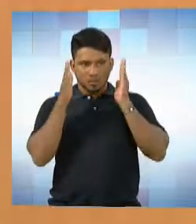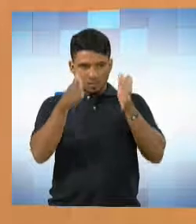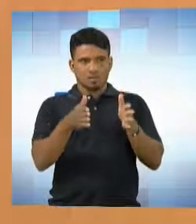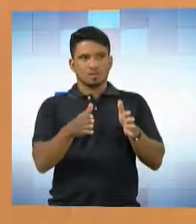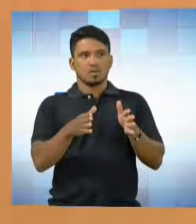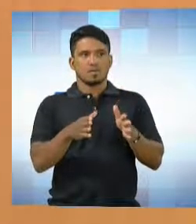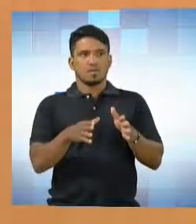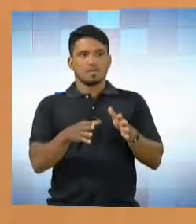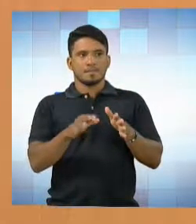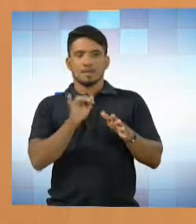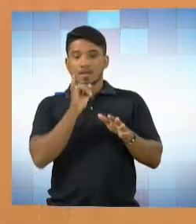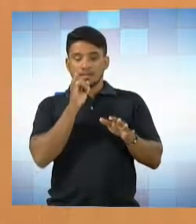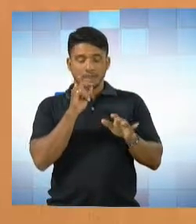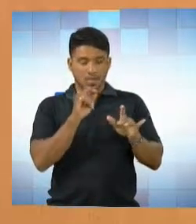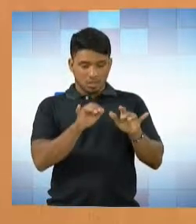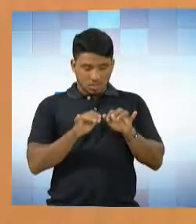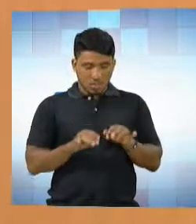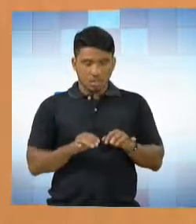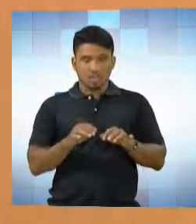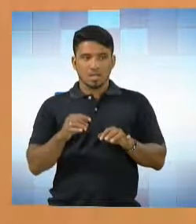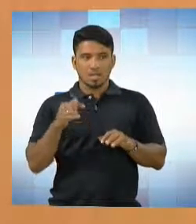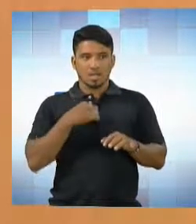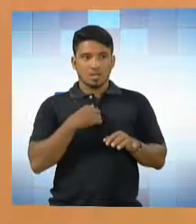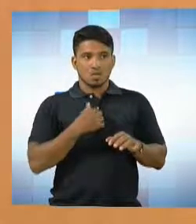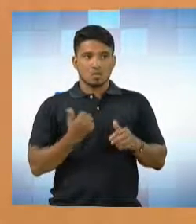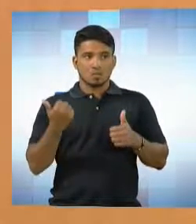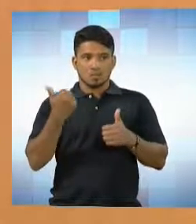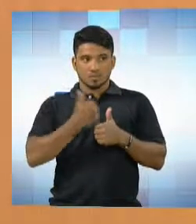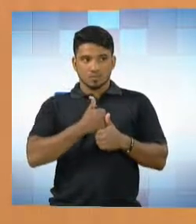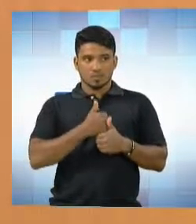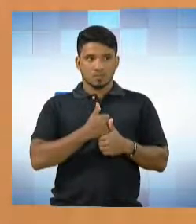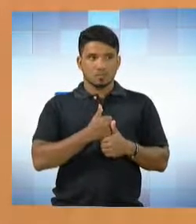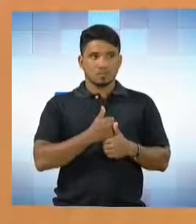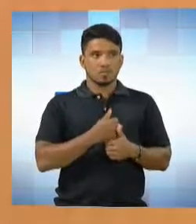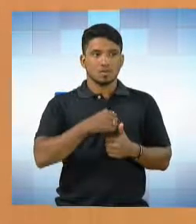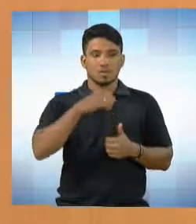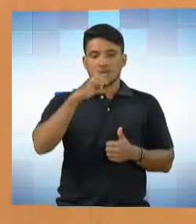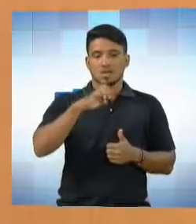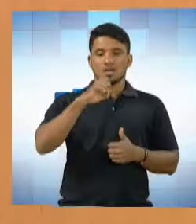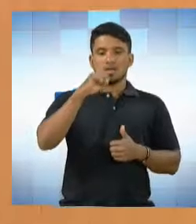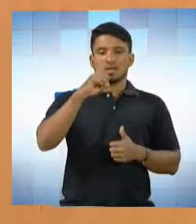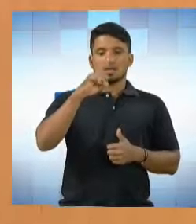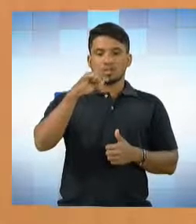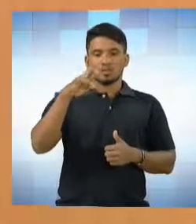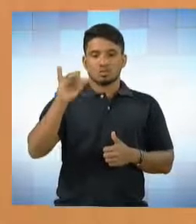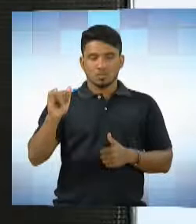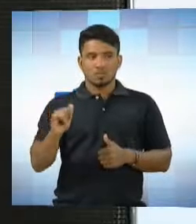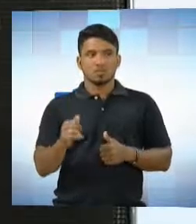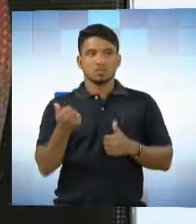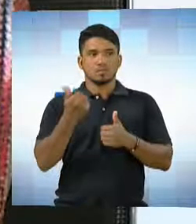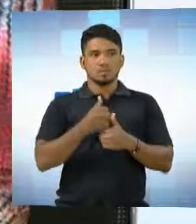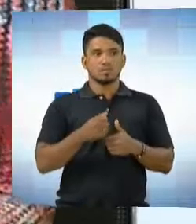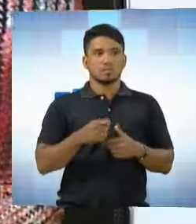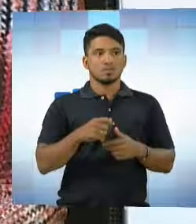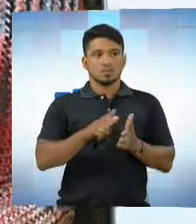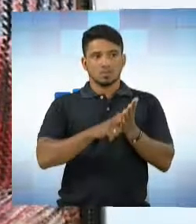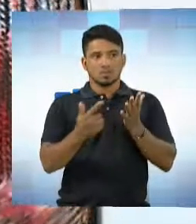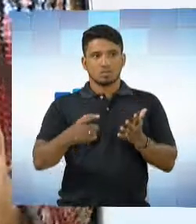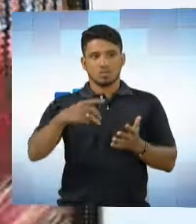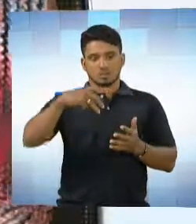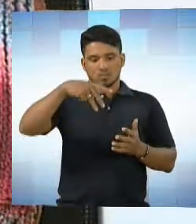para edição. Eu sou substituta, editora substituta dos editores do jornal